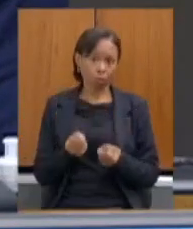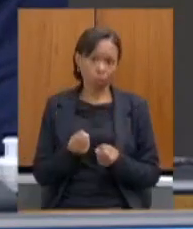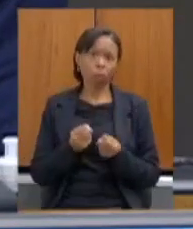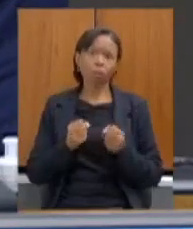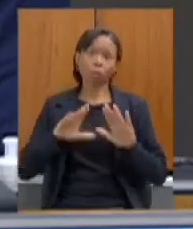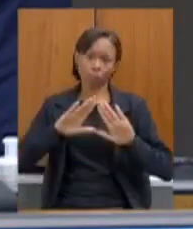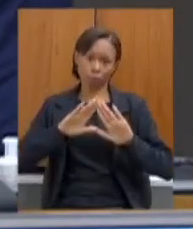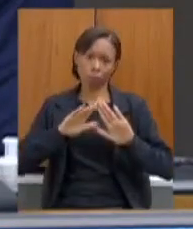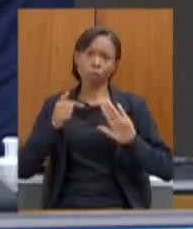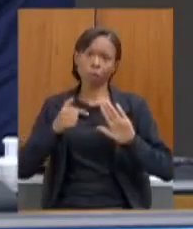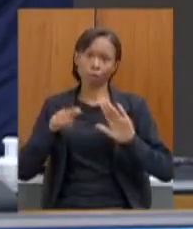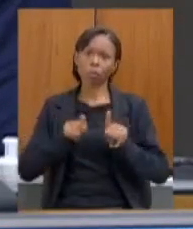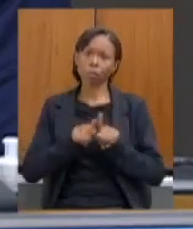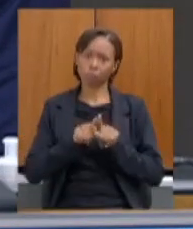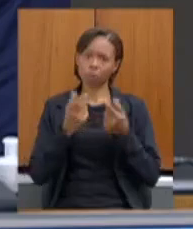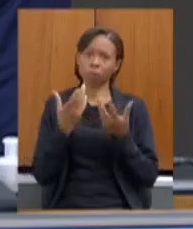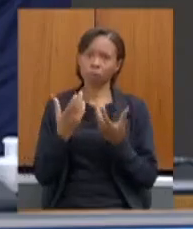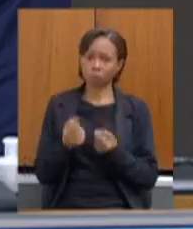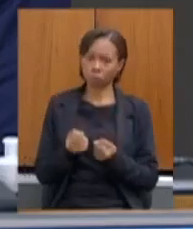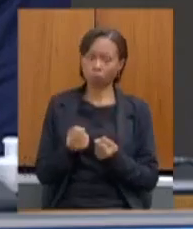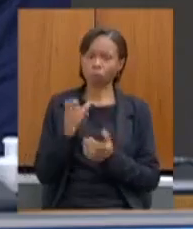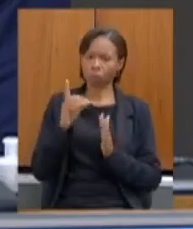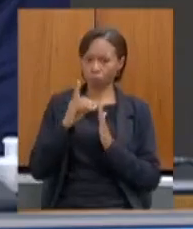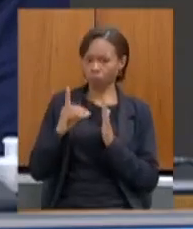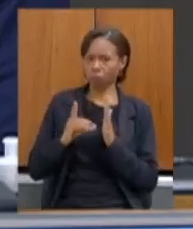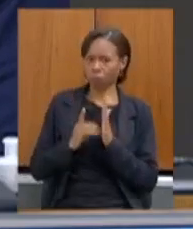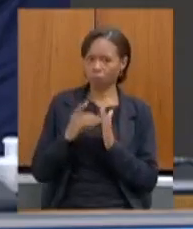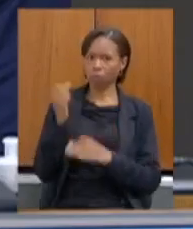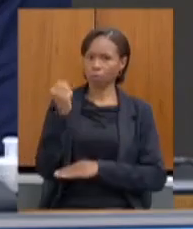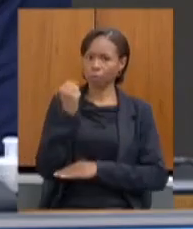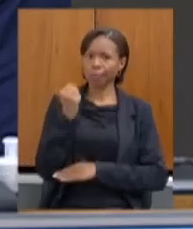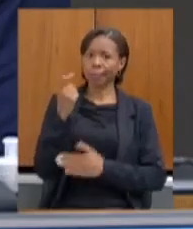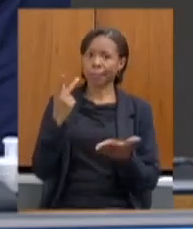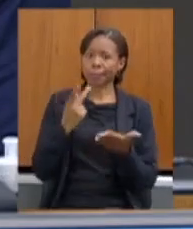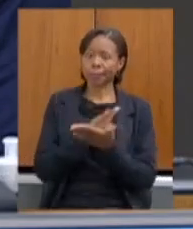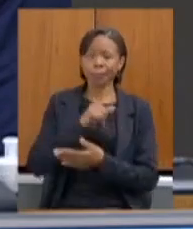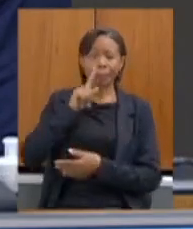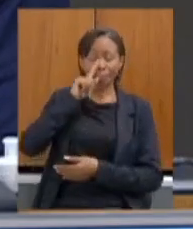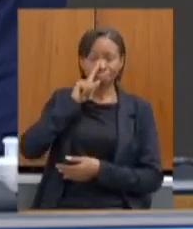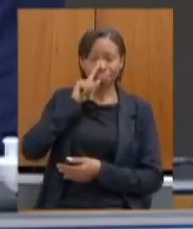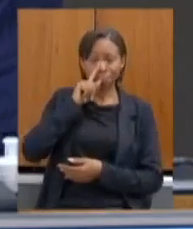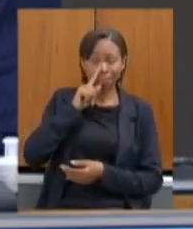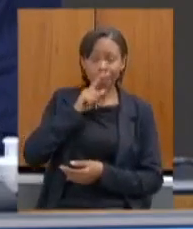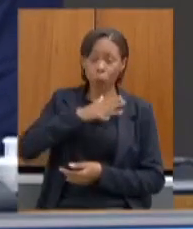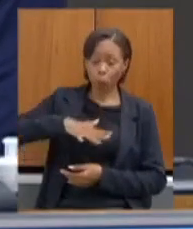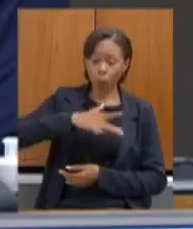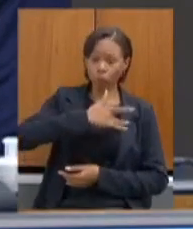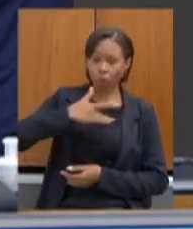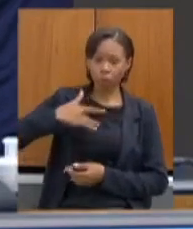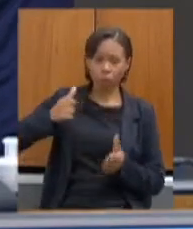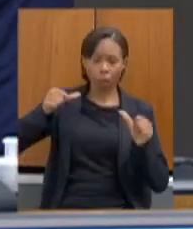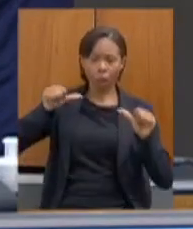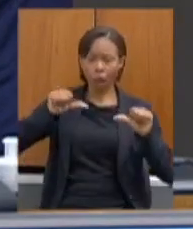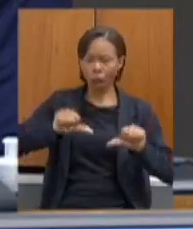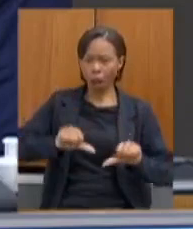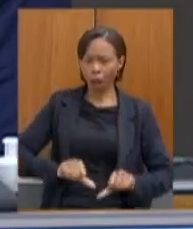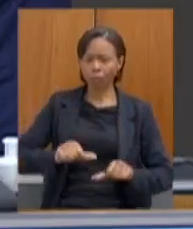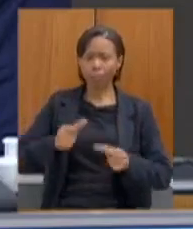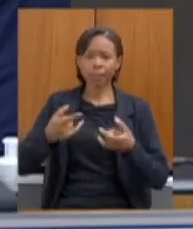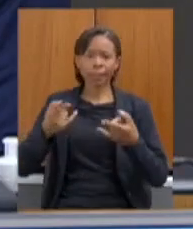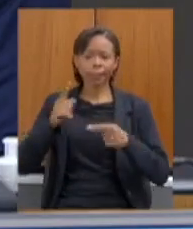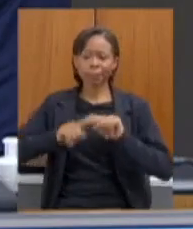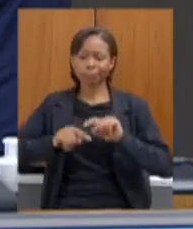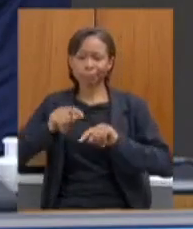Legislativa, a gente tinha ali um cenário de risco de colapso do sistema de saúde, necessidade de oferta de EPIs, número insuficiente de